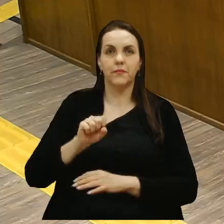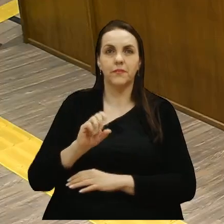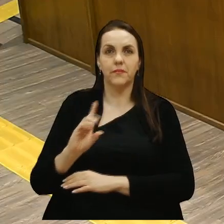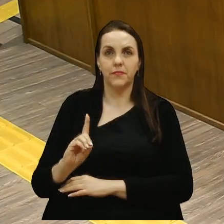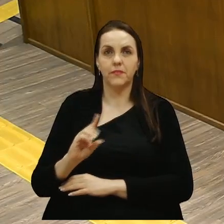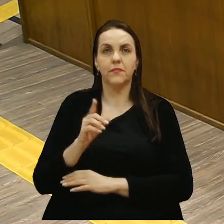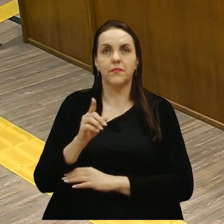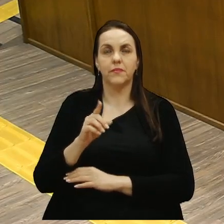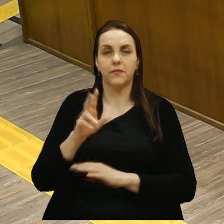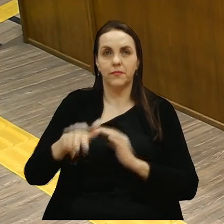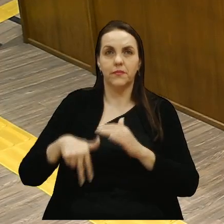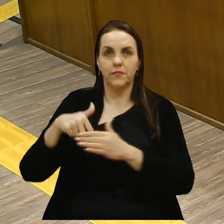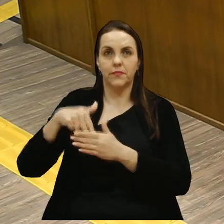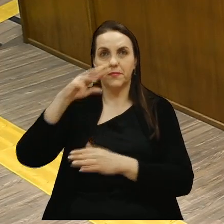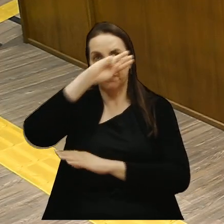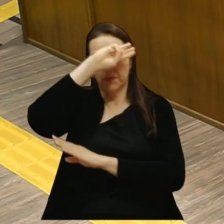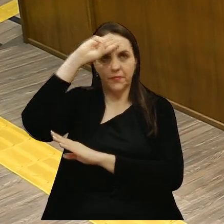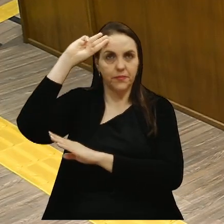Valim.